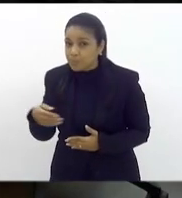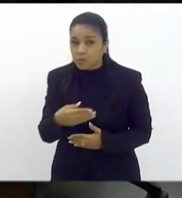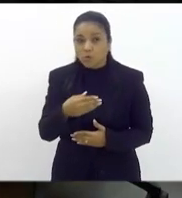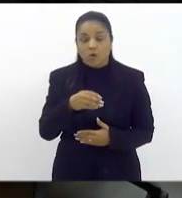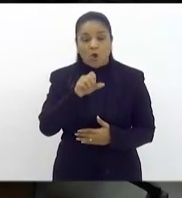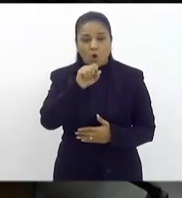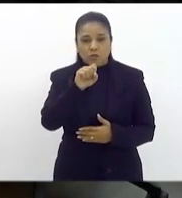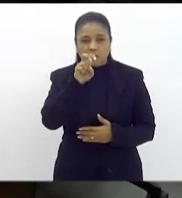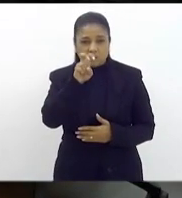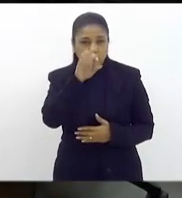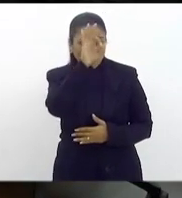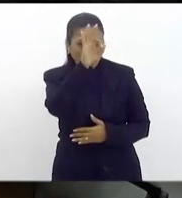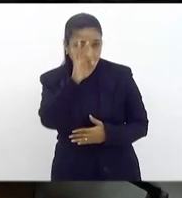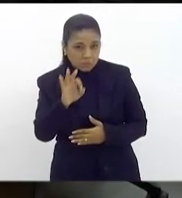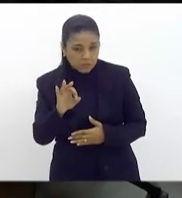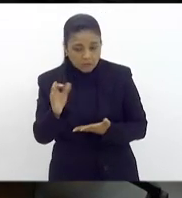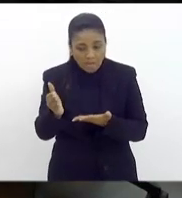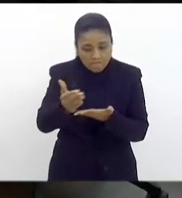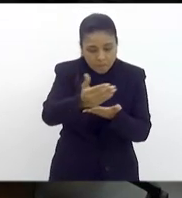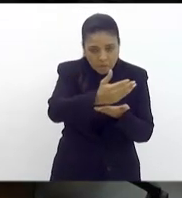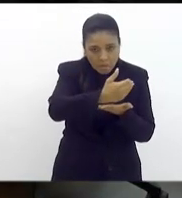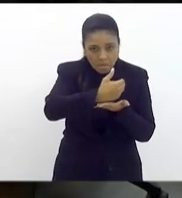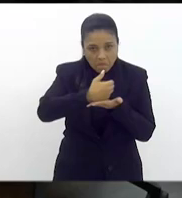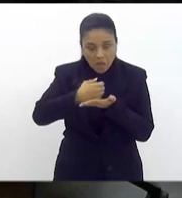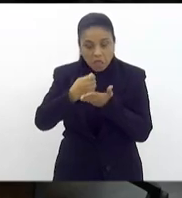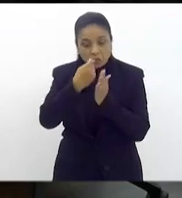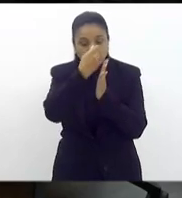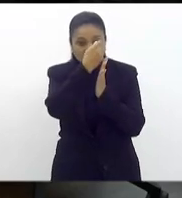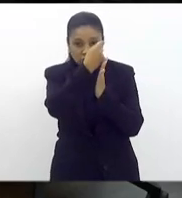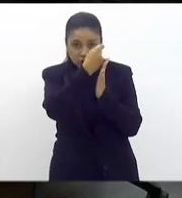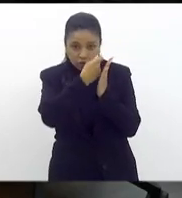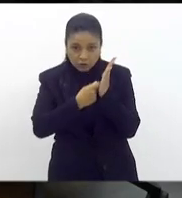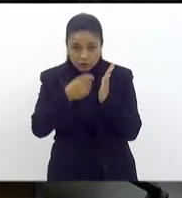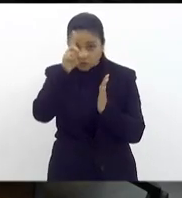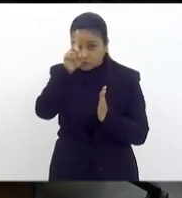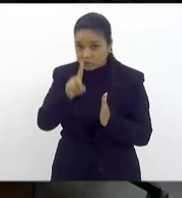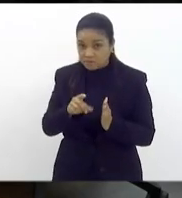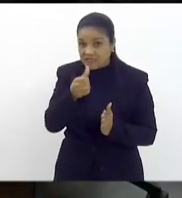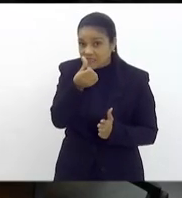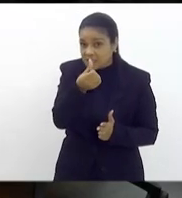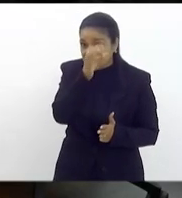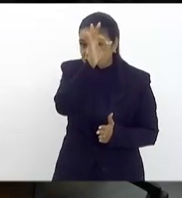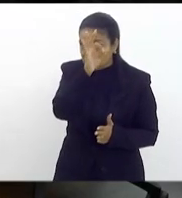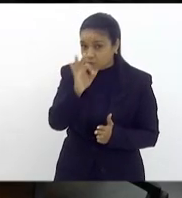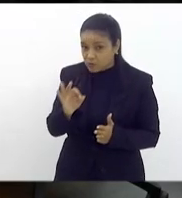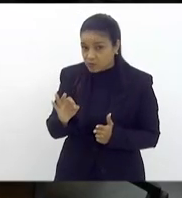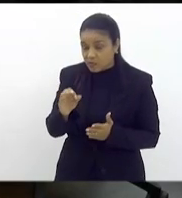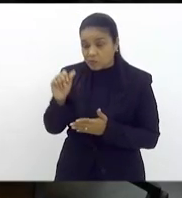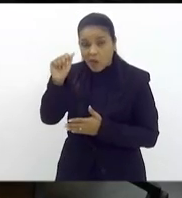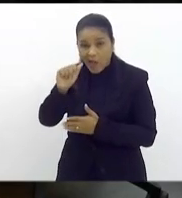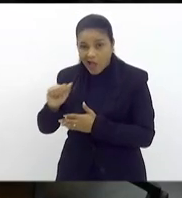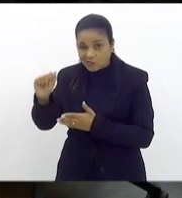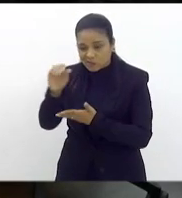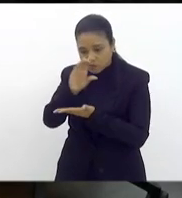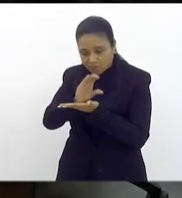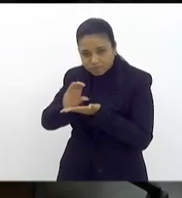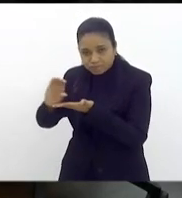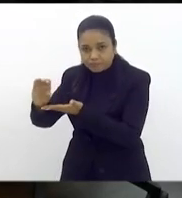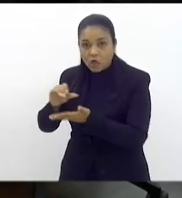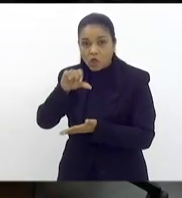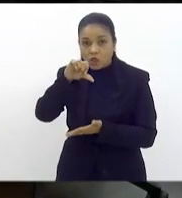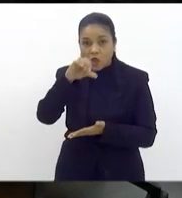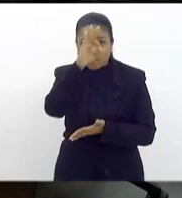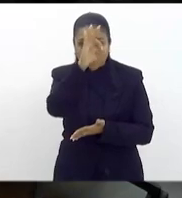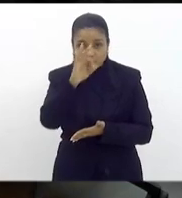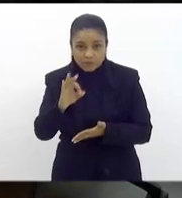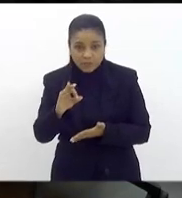85% teoricamente repassado em direitos autorais, 6% destinado às associações, 9%